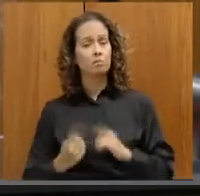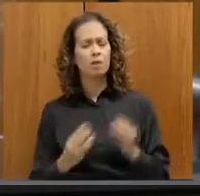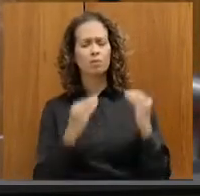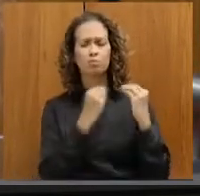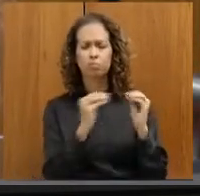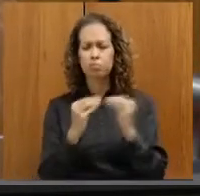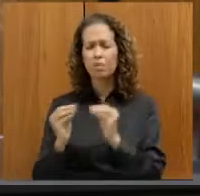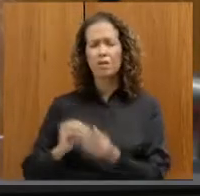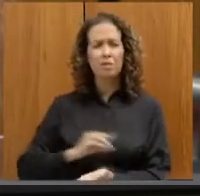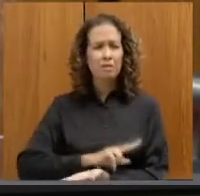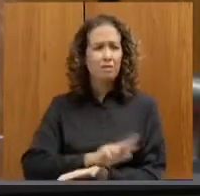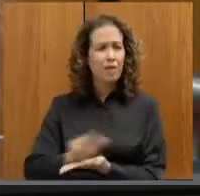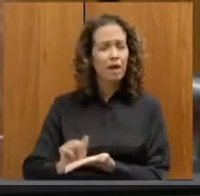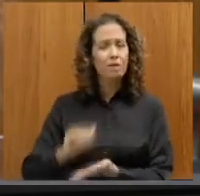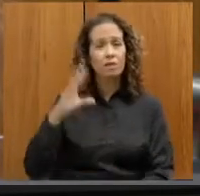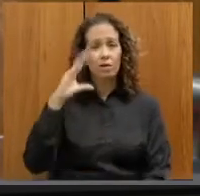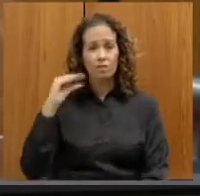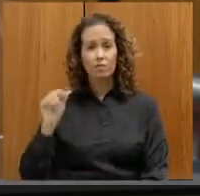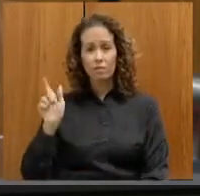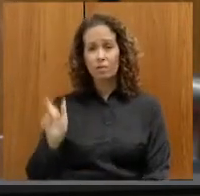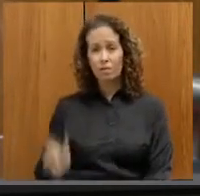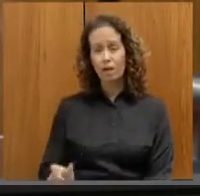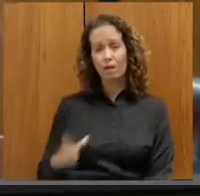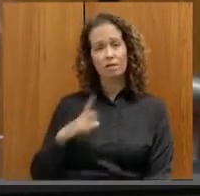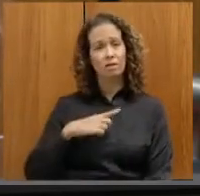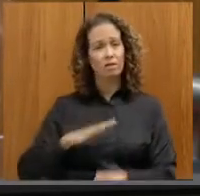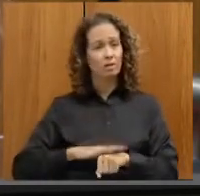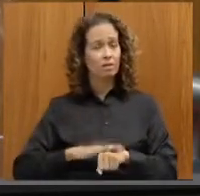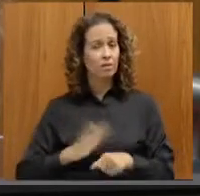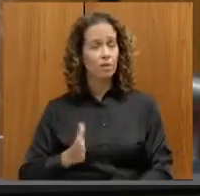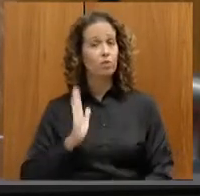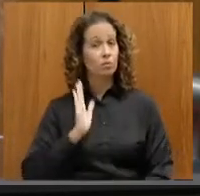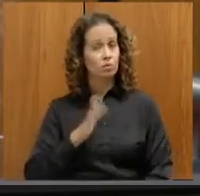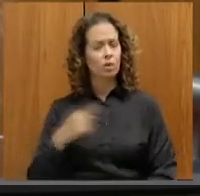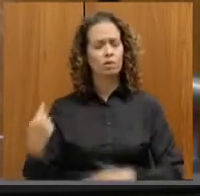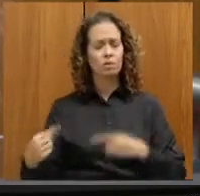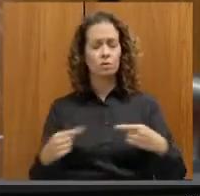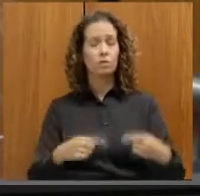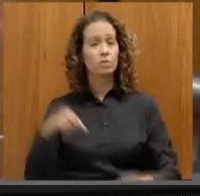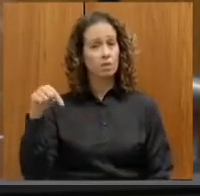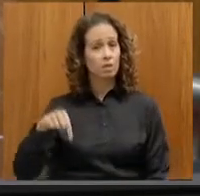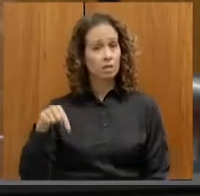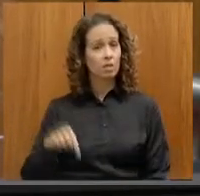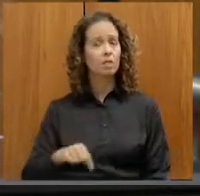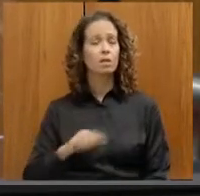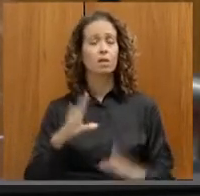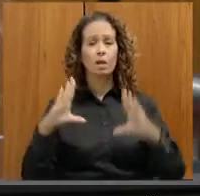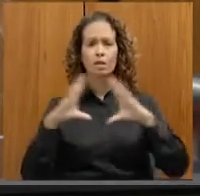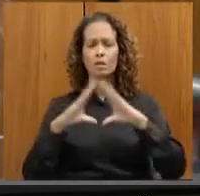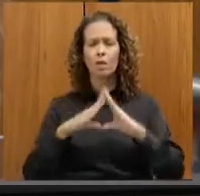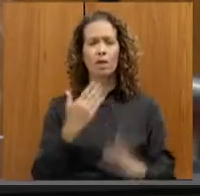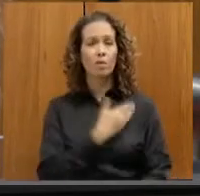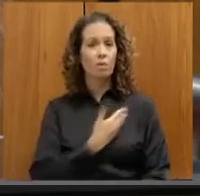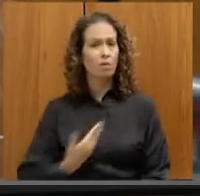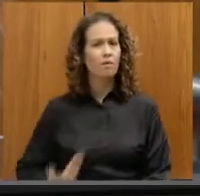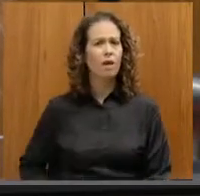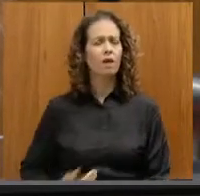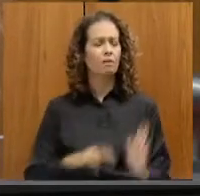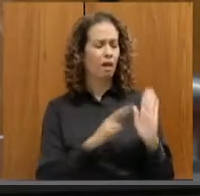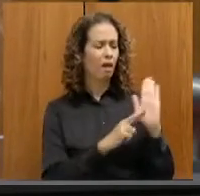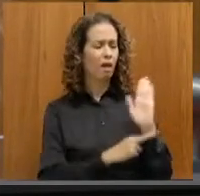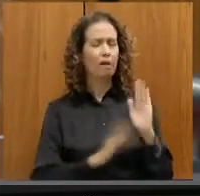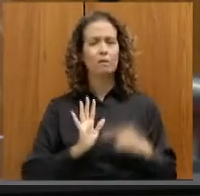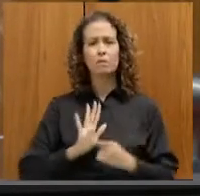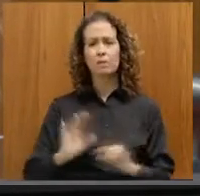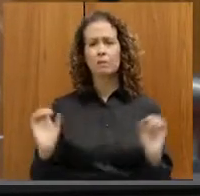prejuízos aos servidores na forma como está sendo feito fizemos discussão aqui na Assembleia o governo não apresentou critérios os